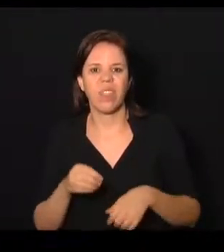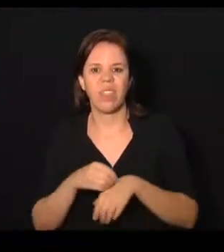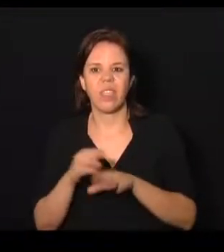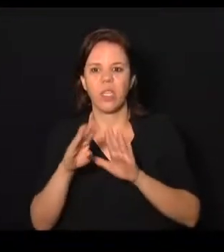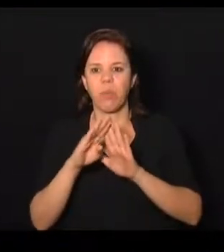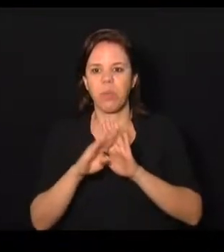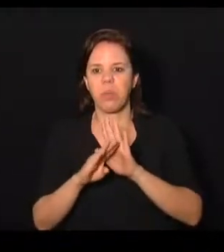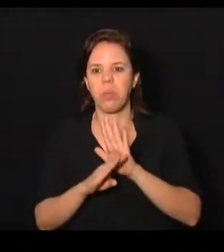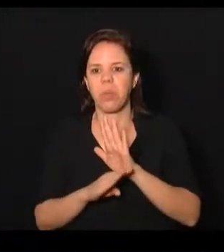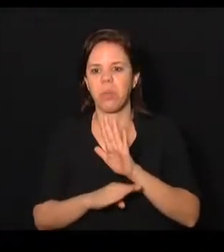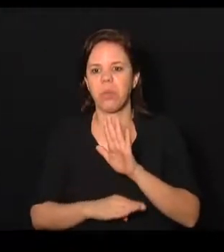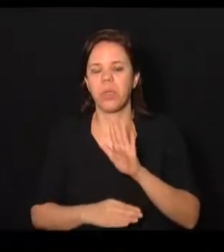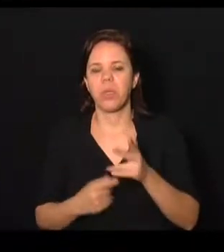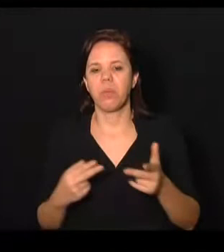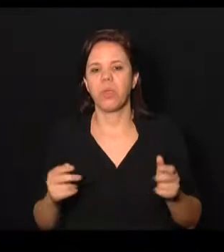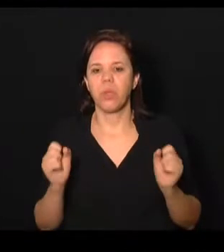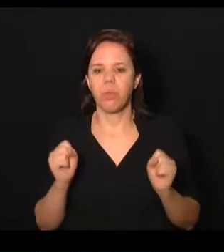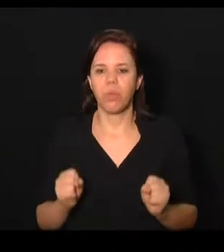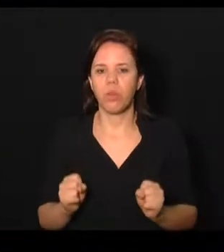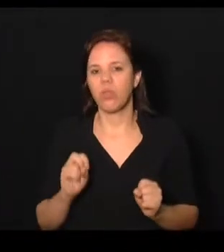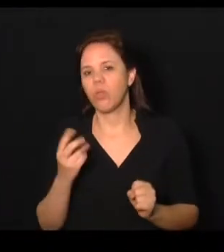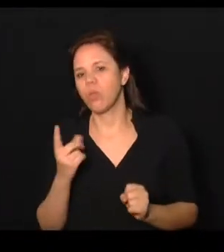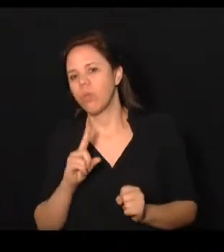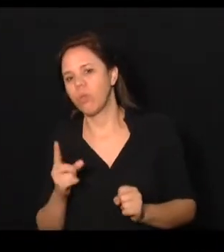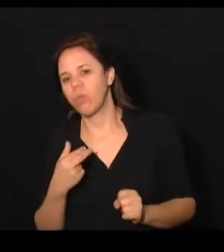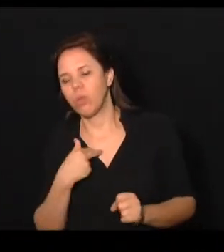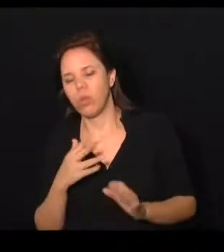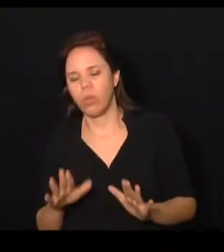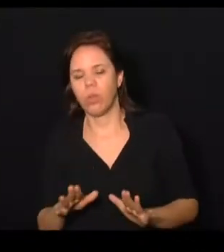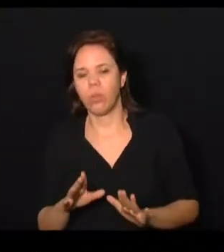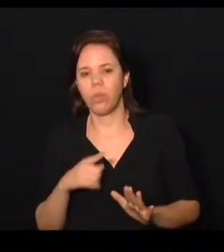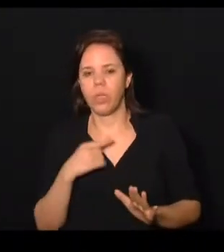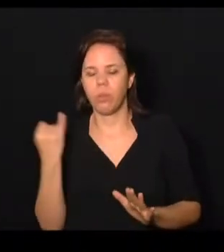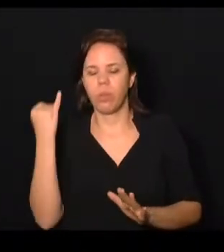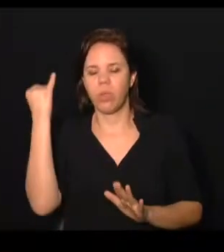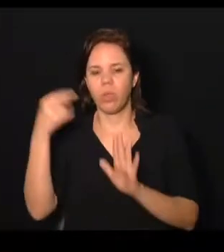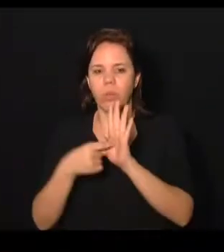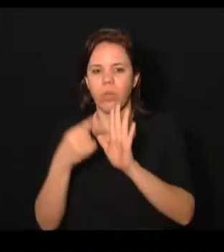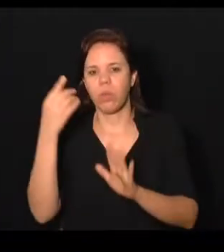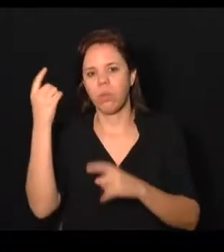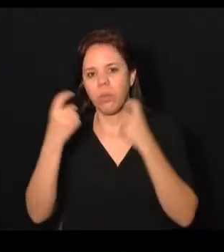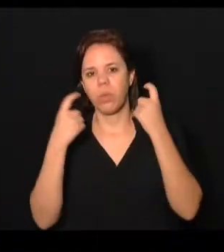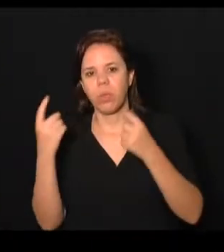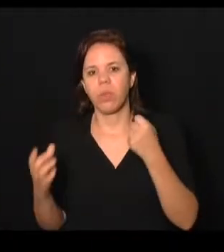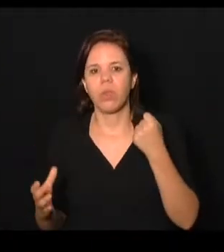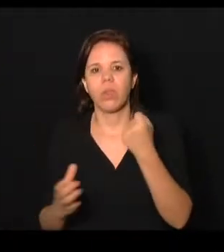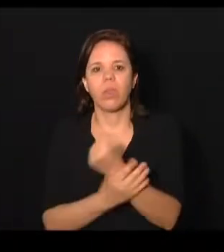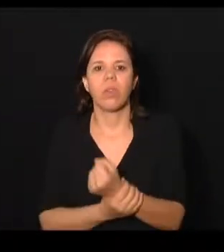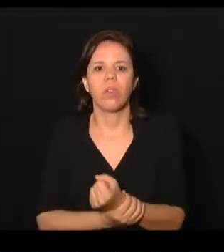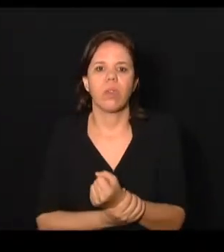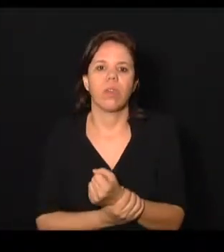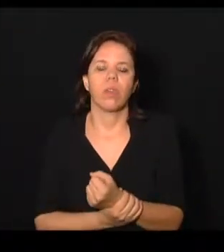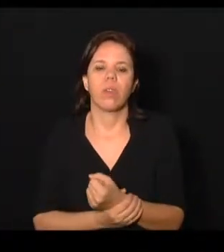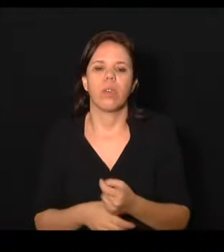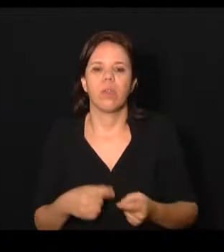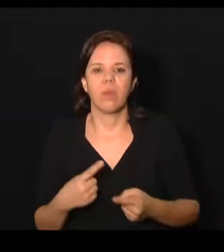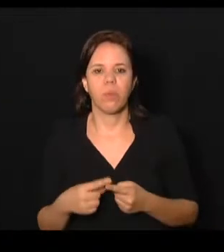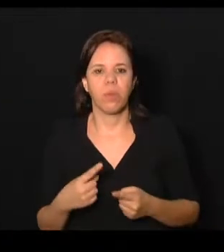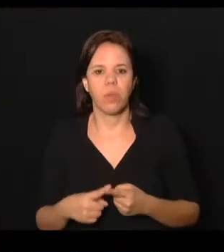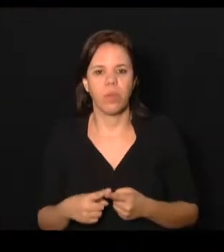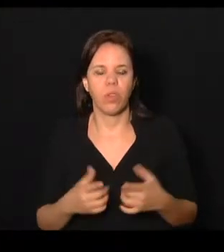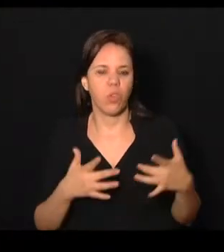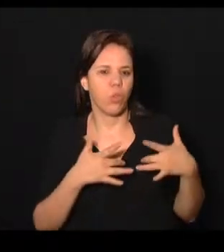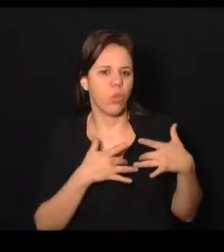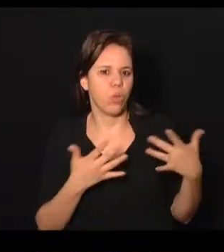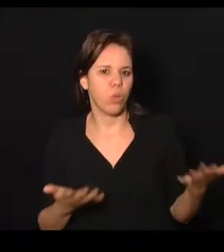relação, né, de situações, mas o mais importante é mostrar a preocupação com a segurança, né, porque